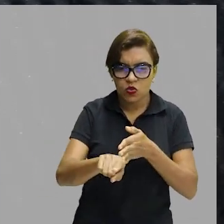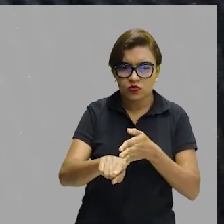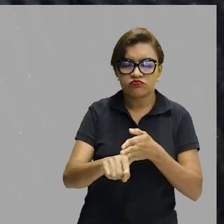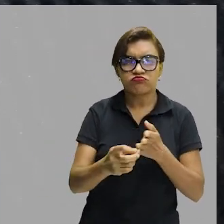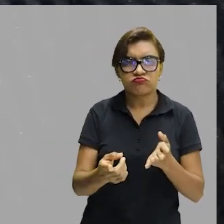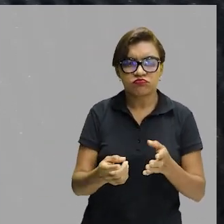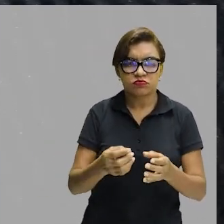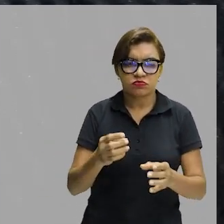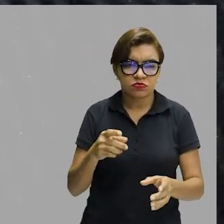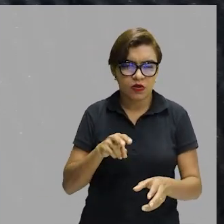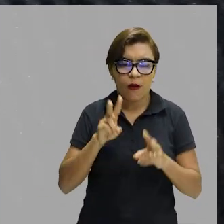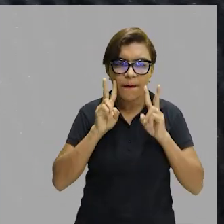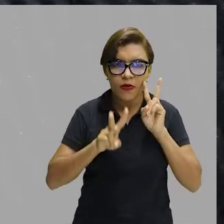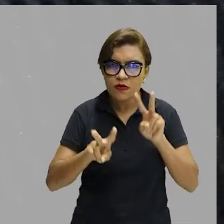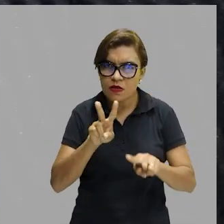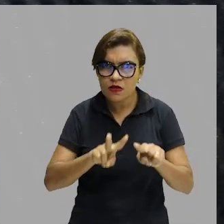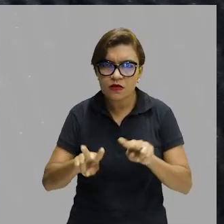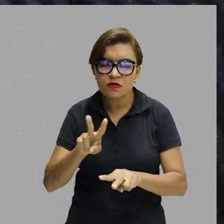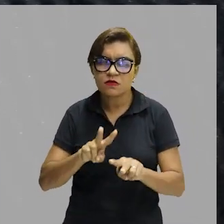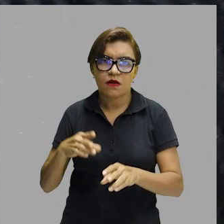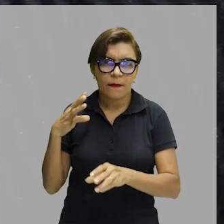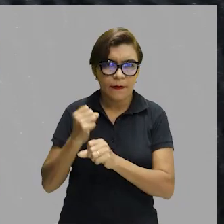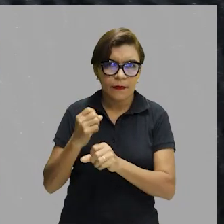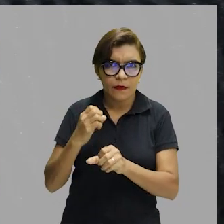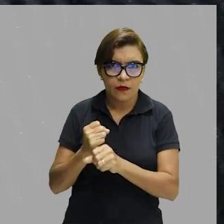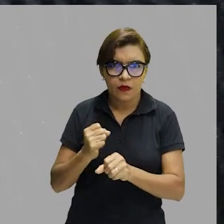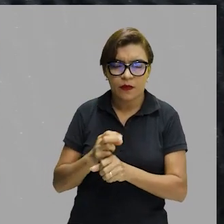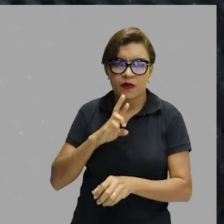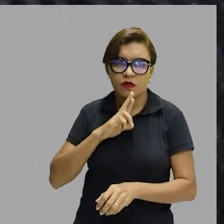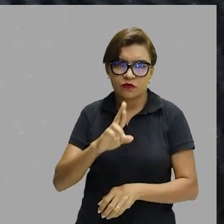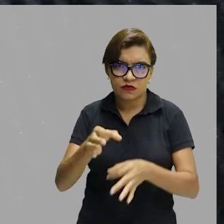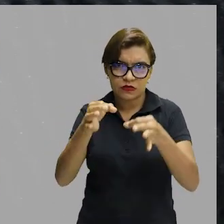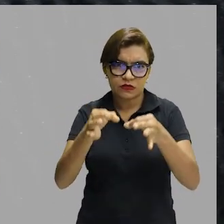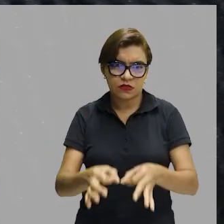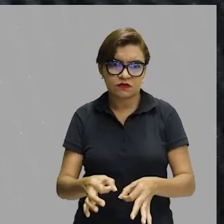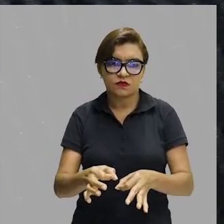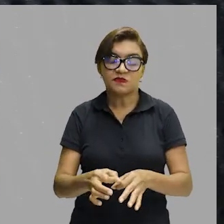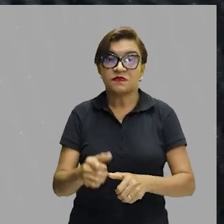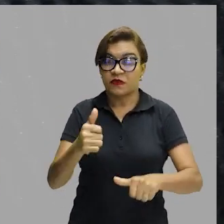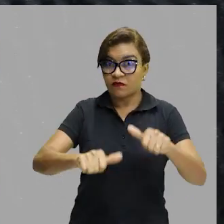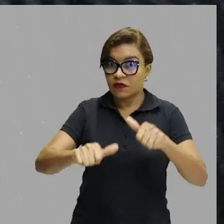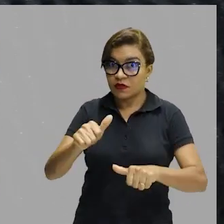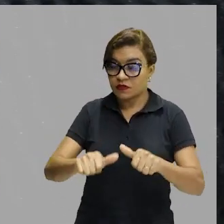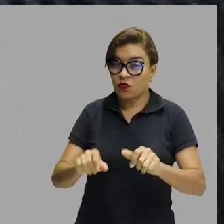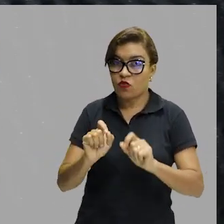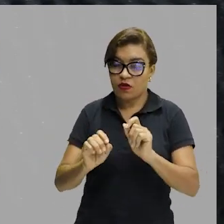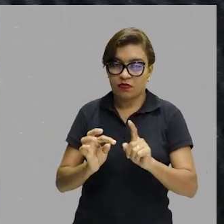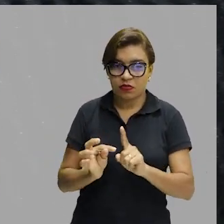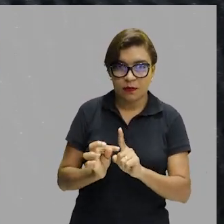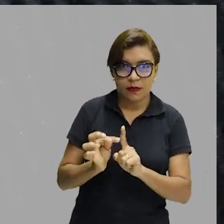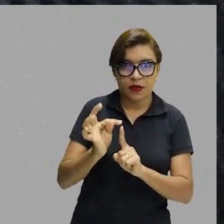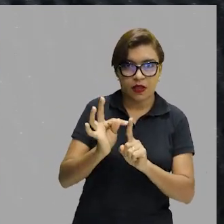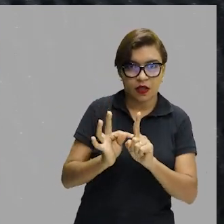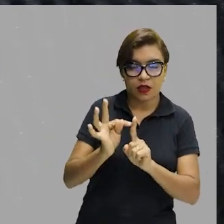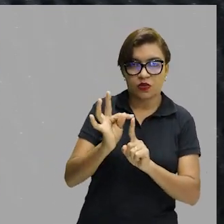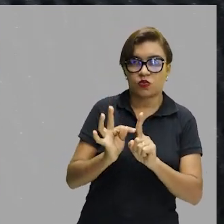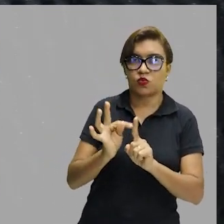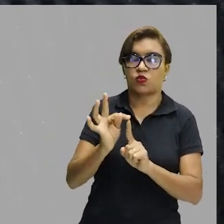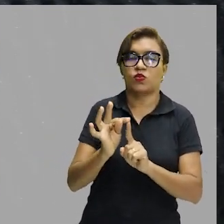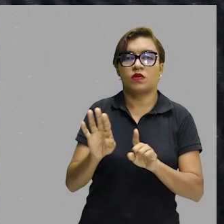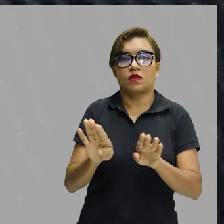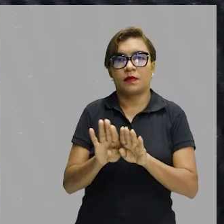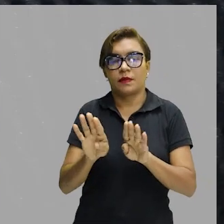na expressão e determinar o que ele estiver querendo. A variação da temperatura, a variação da temperatura